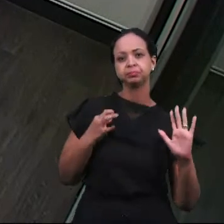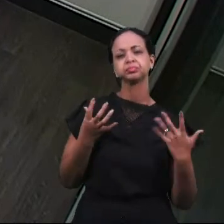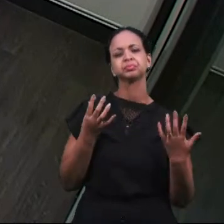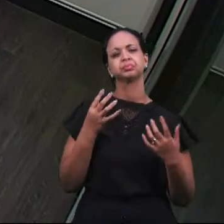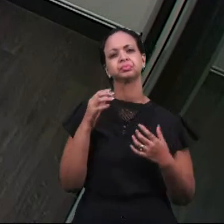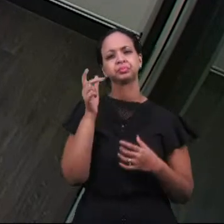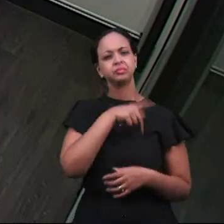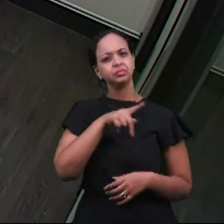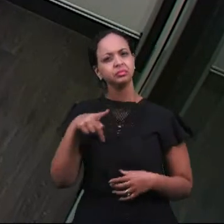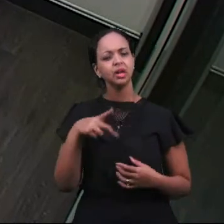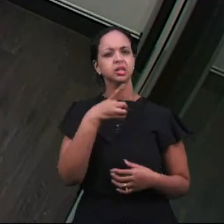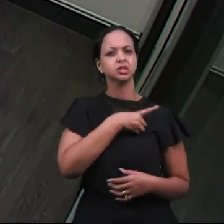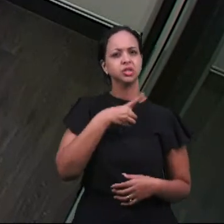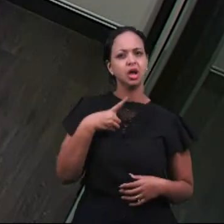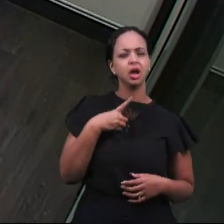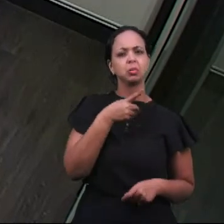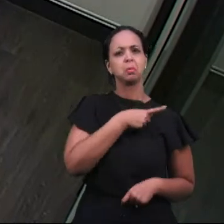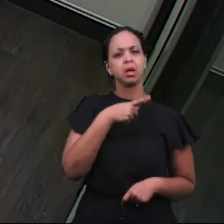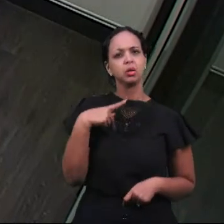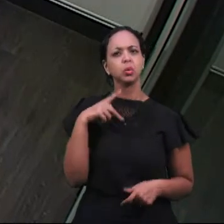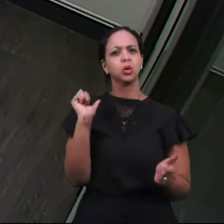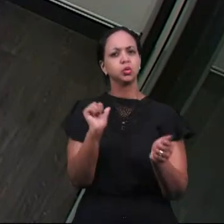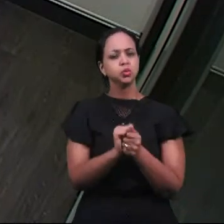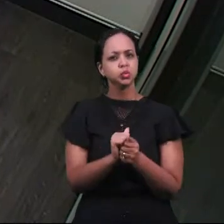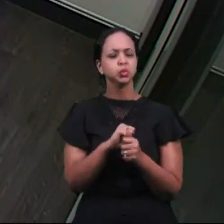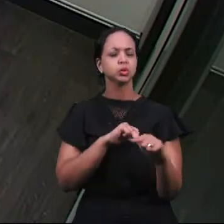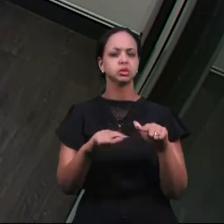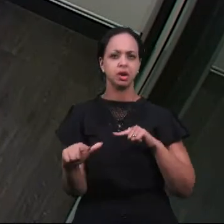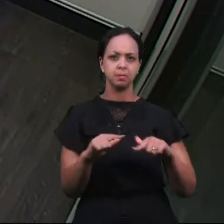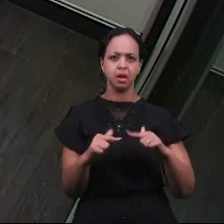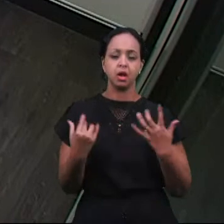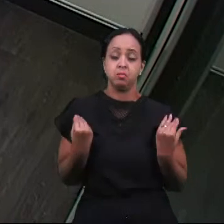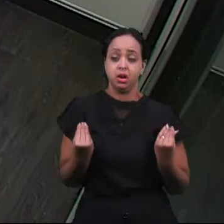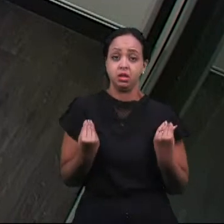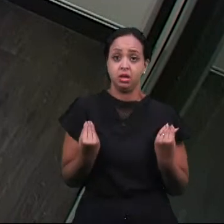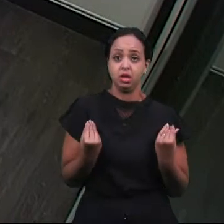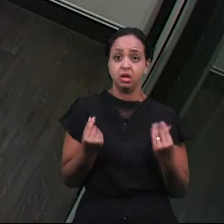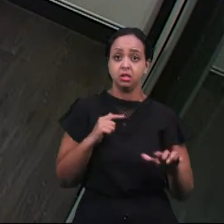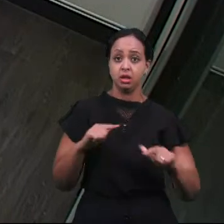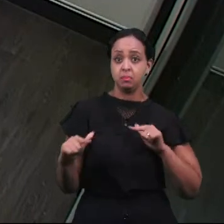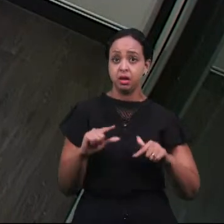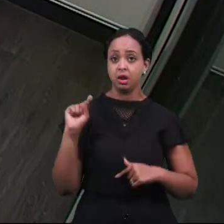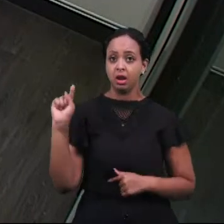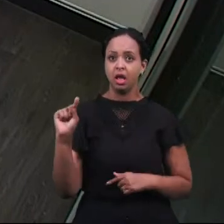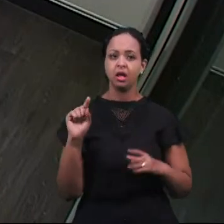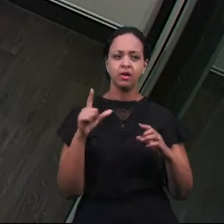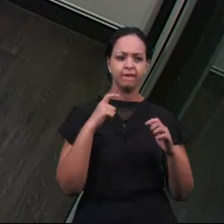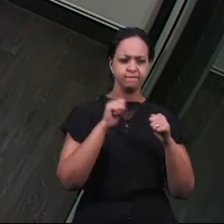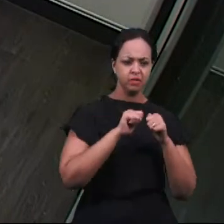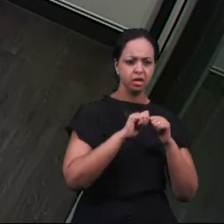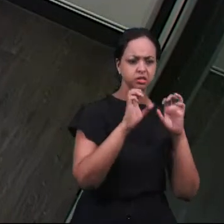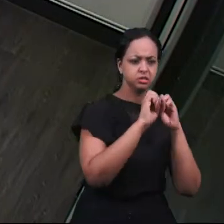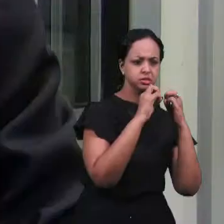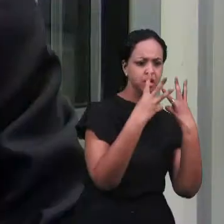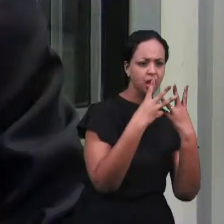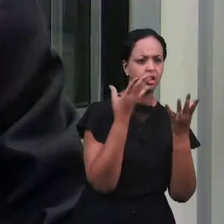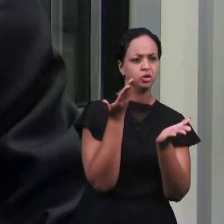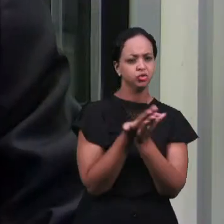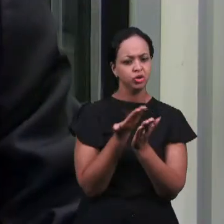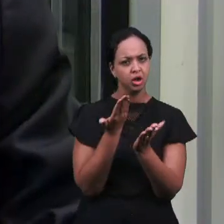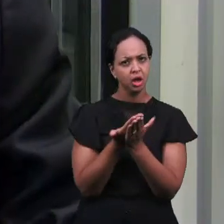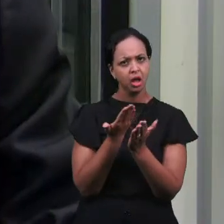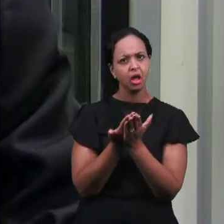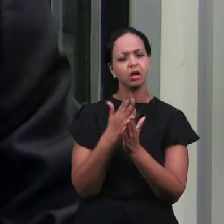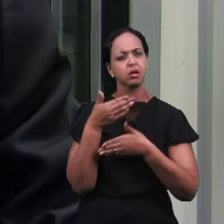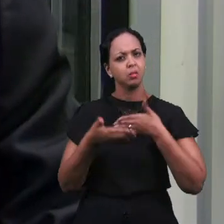diáconos, pastores, estão integrados nesse trabalho para realizar ali os slides, as aulas. Então, há um